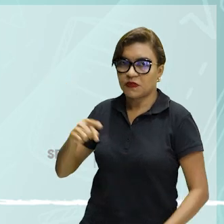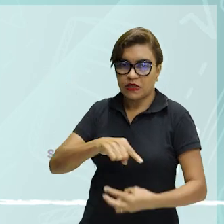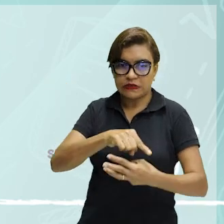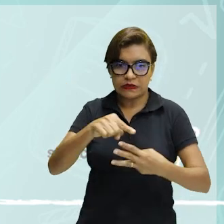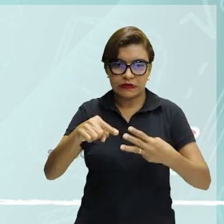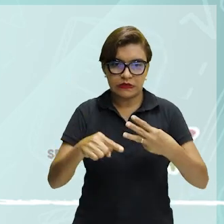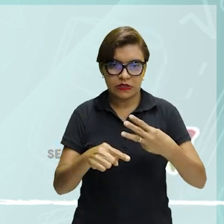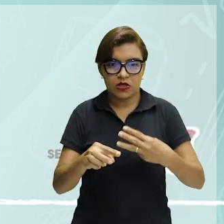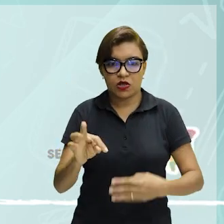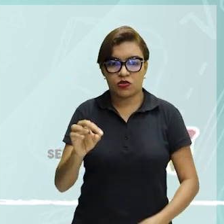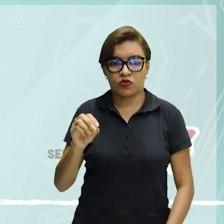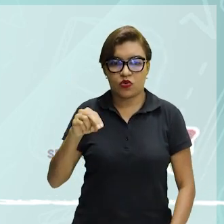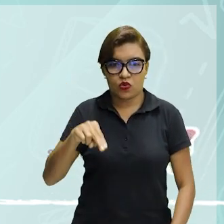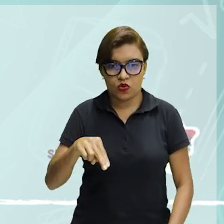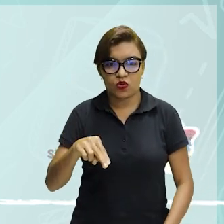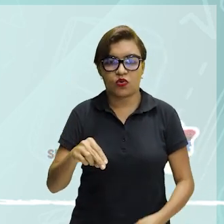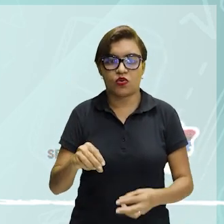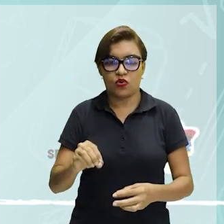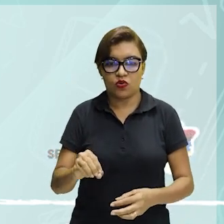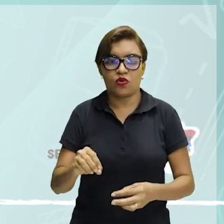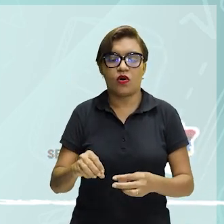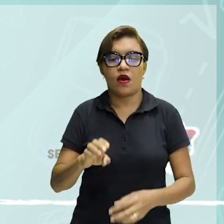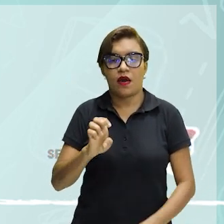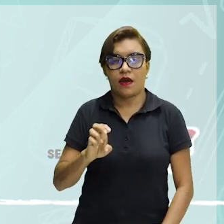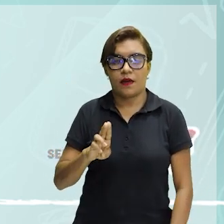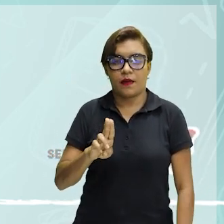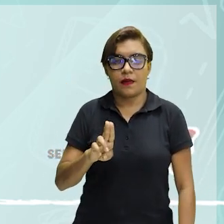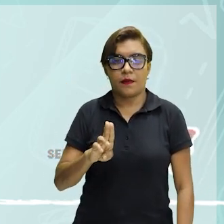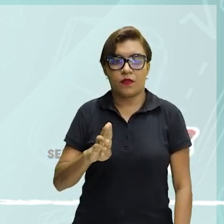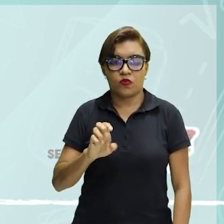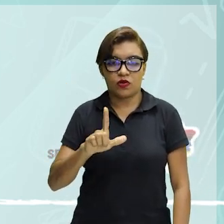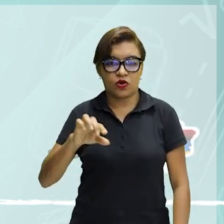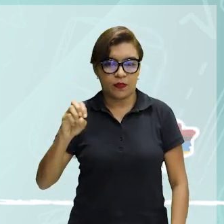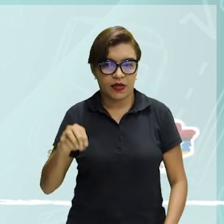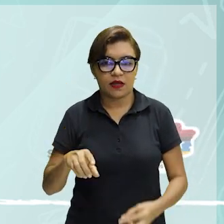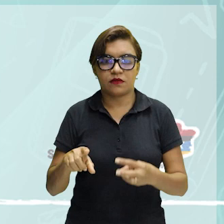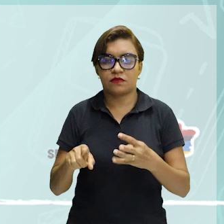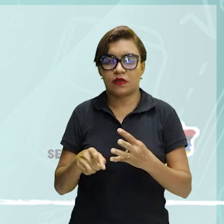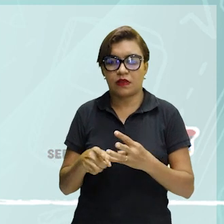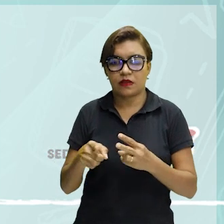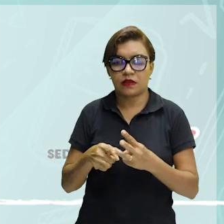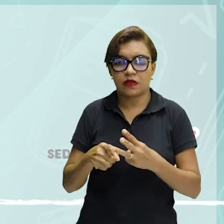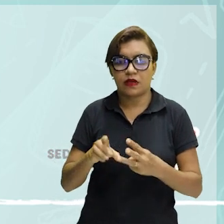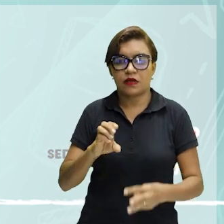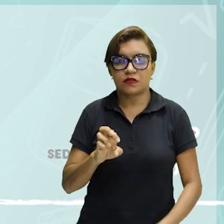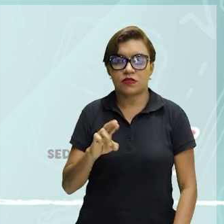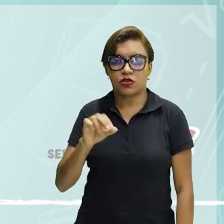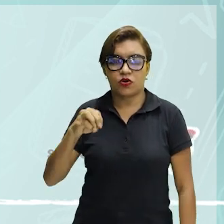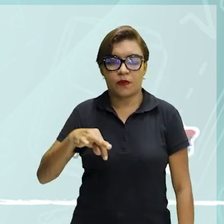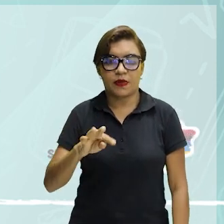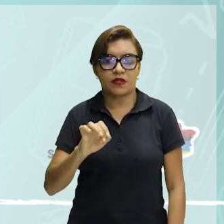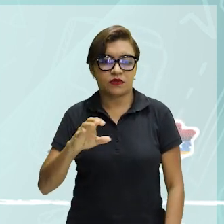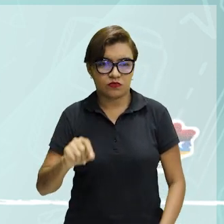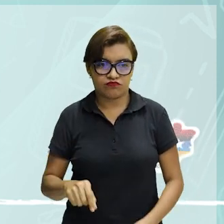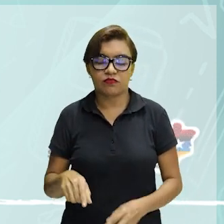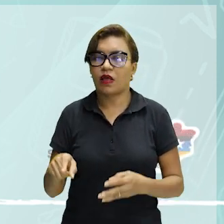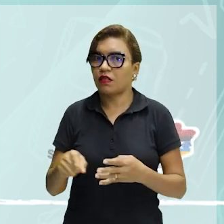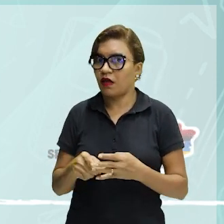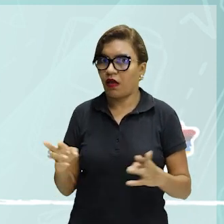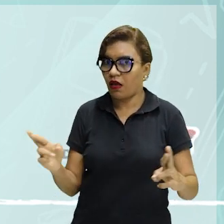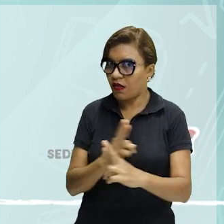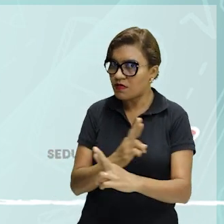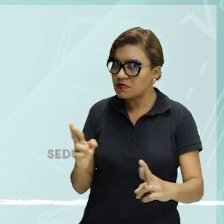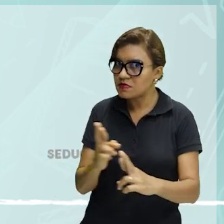efeitos, tonométrico, ebuliométrico, criométrico, estão intimamente relacionados entre si.